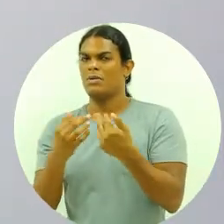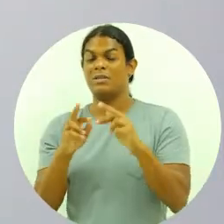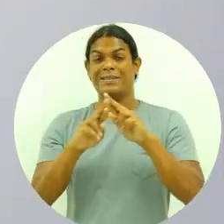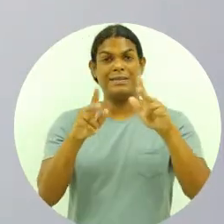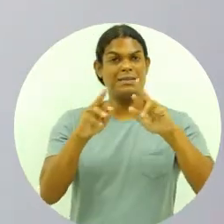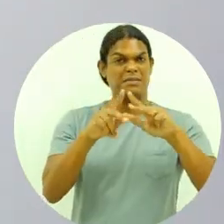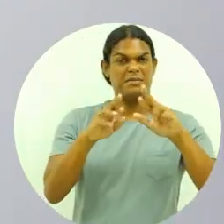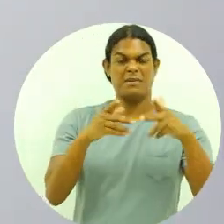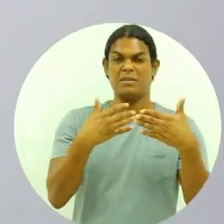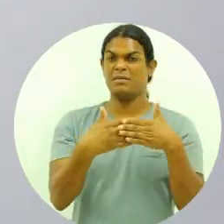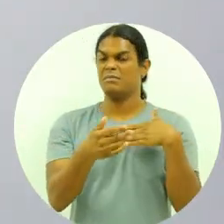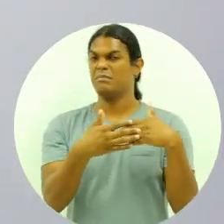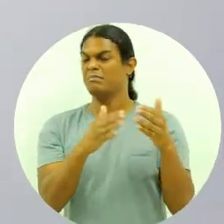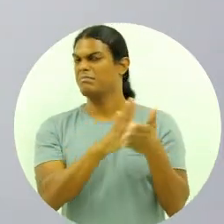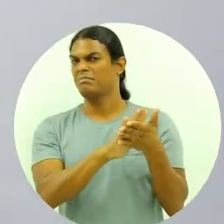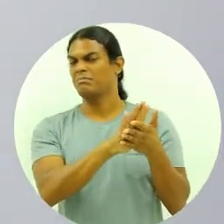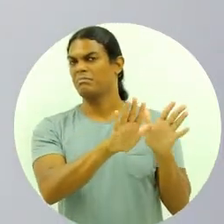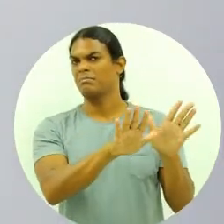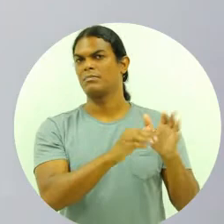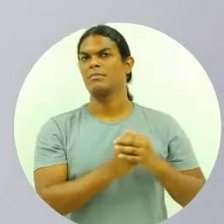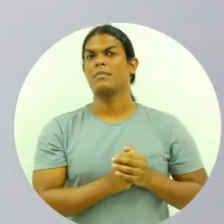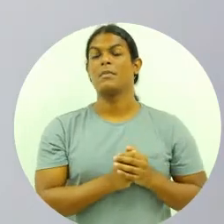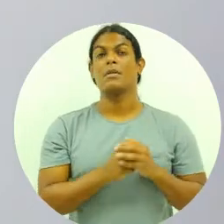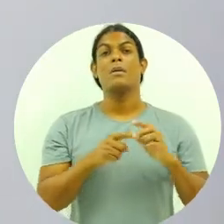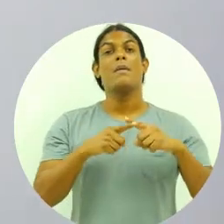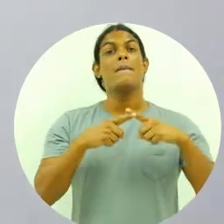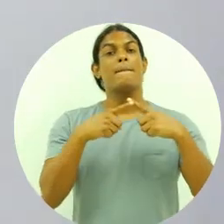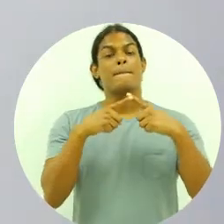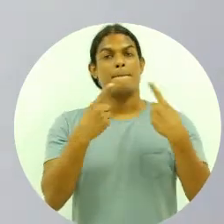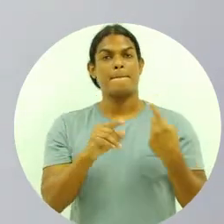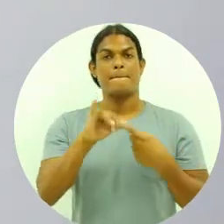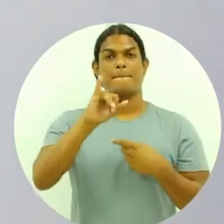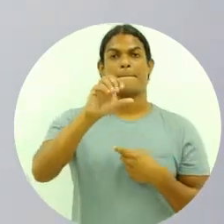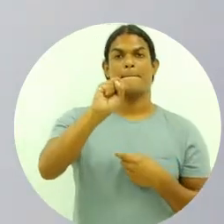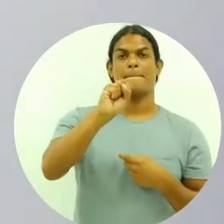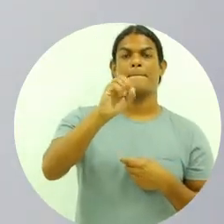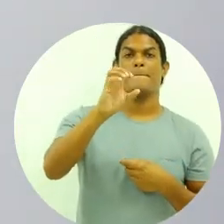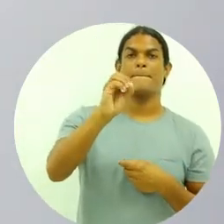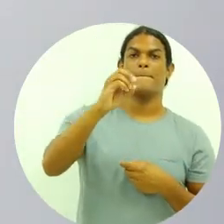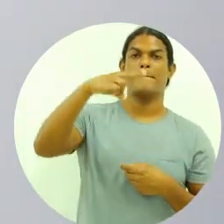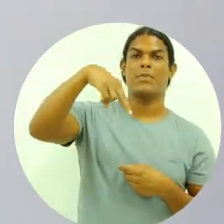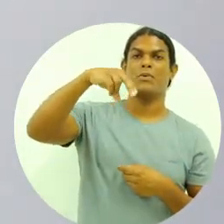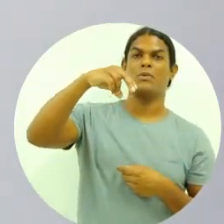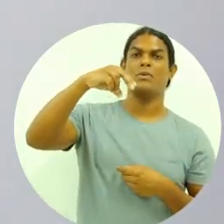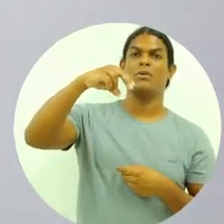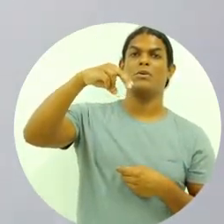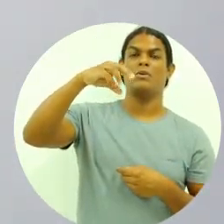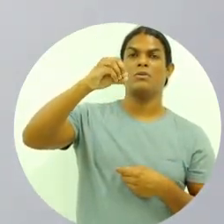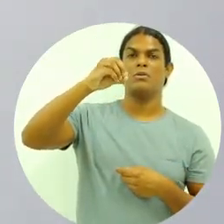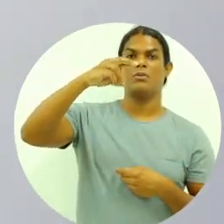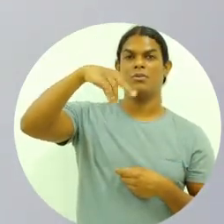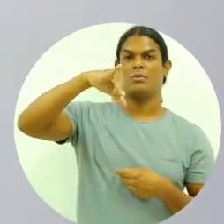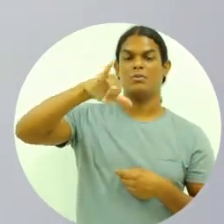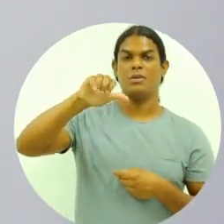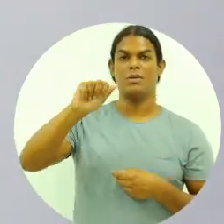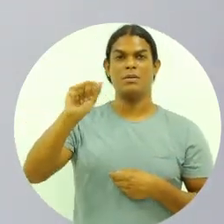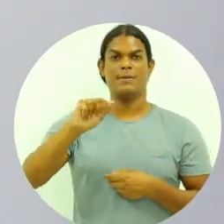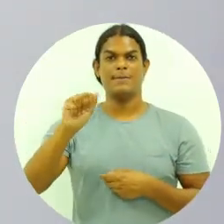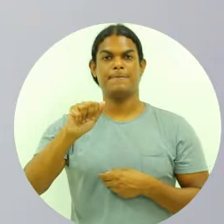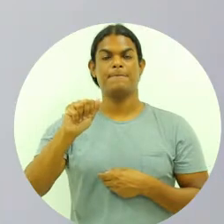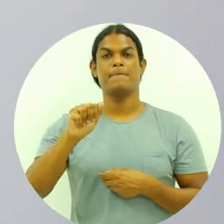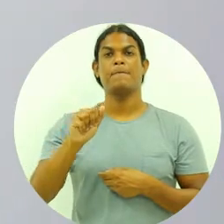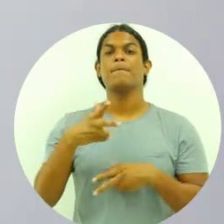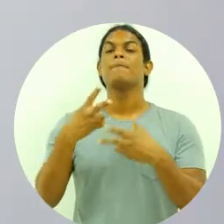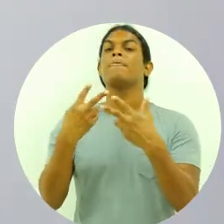Na igualdade formal, que é justamente a isonomia, os iguais são tratados de maneira igual e os diferentes são tratados de maneira